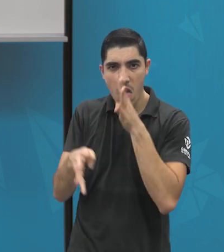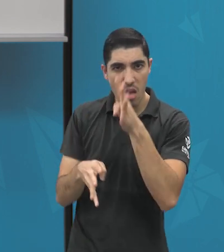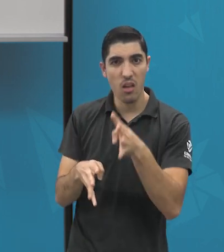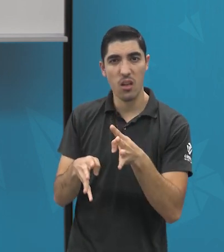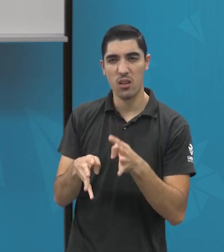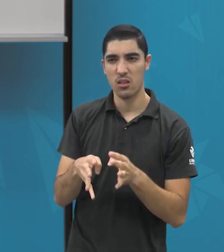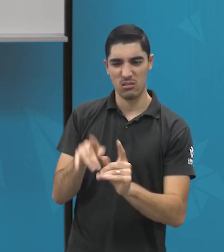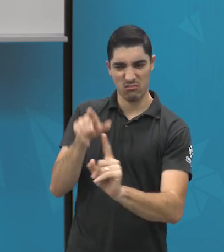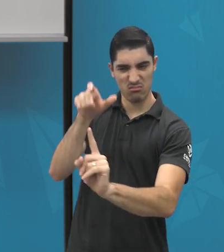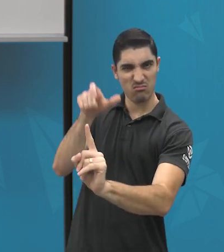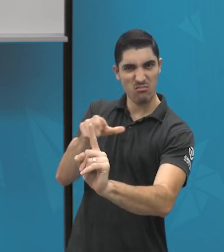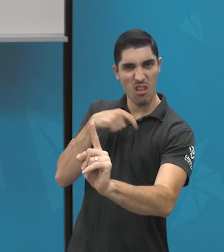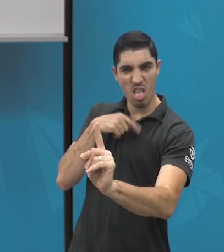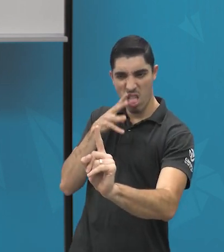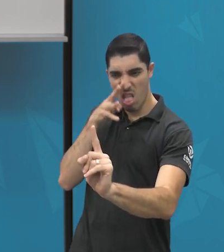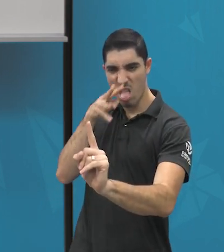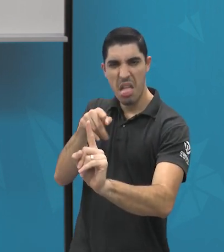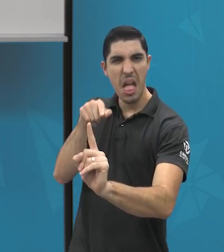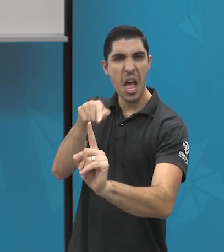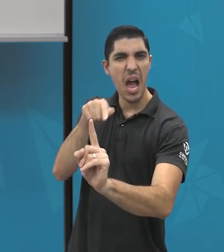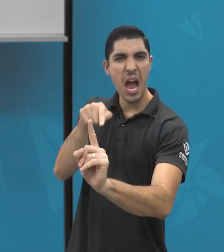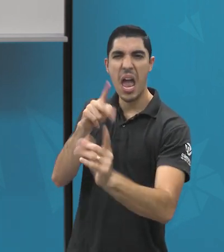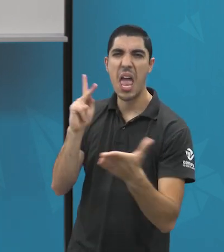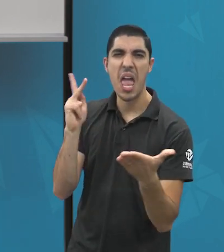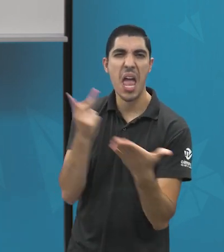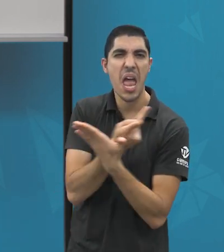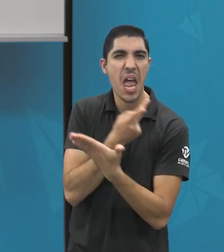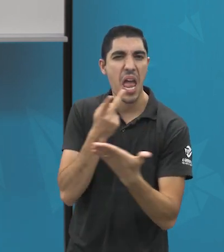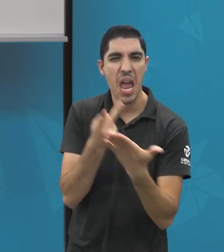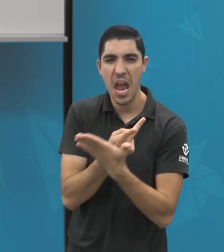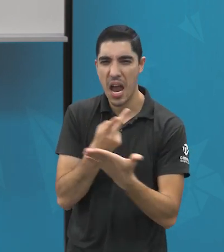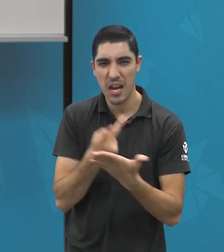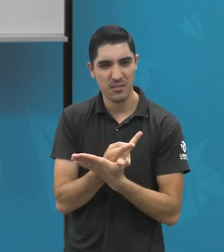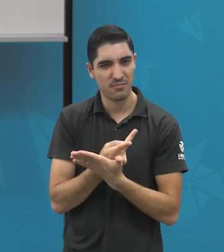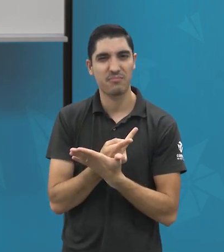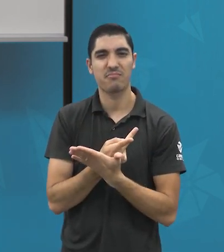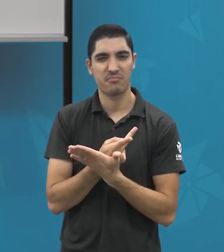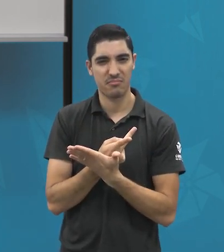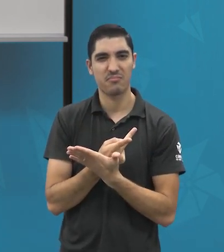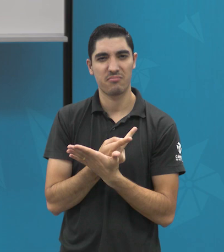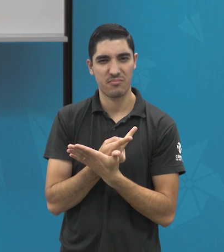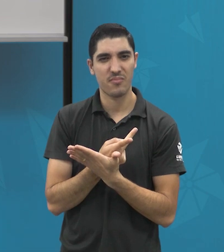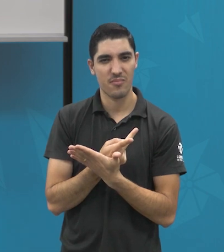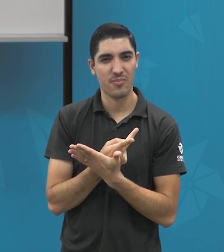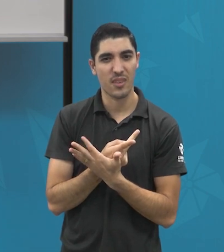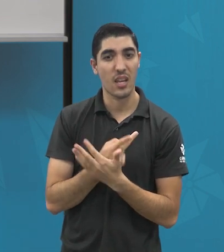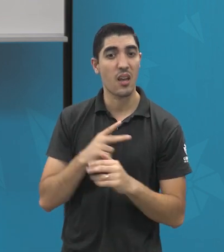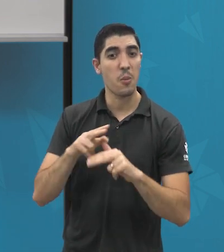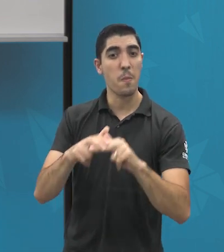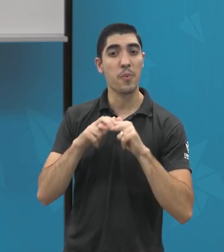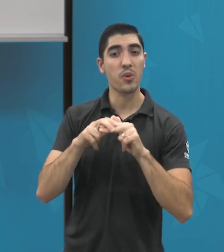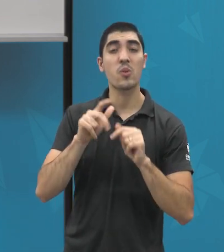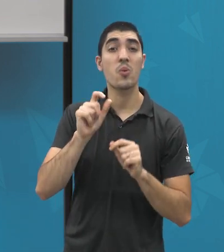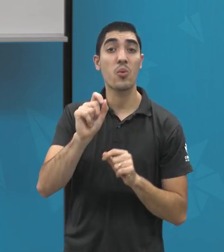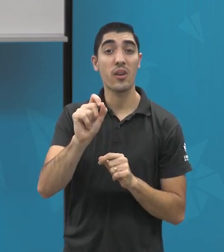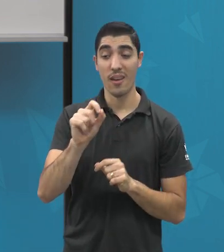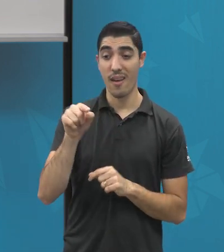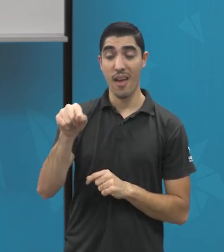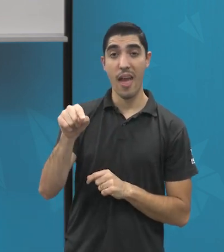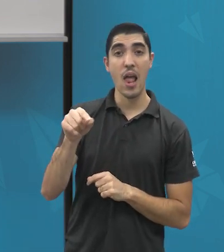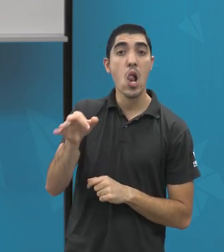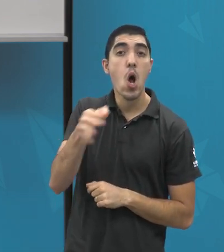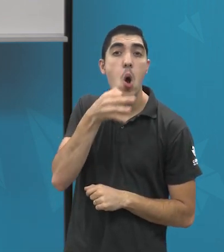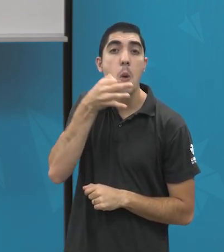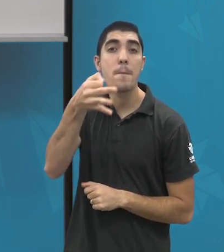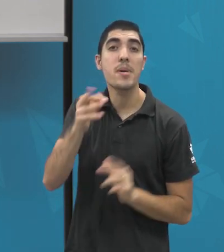são acusadas de heresia, e aqui acho que a gente tem uma coisa bem considerável para